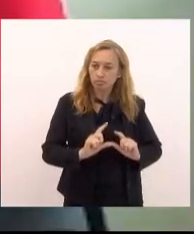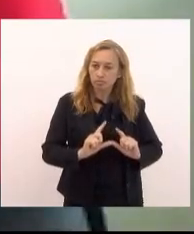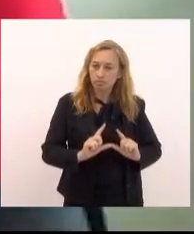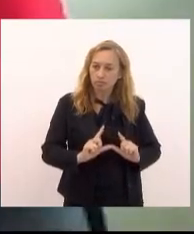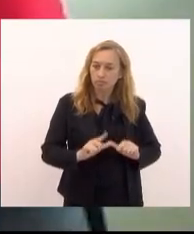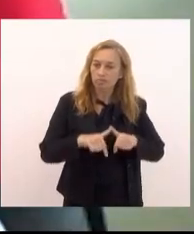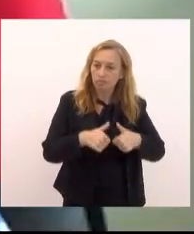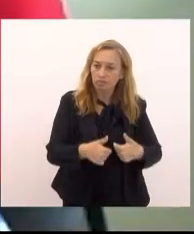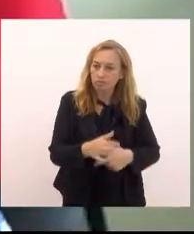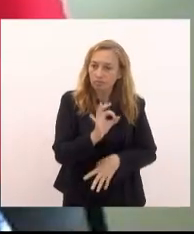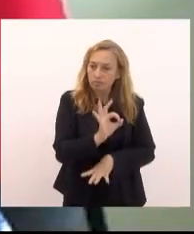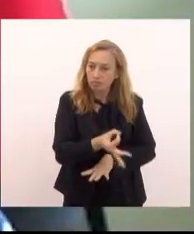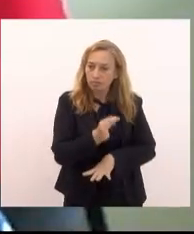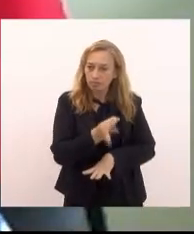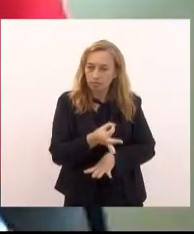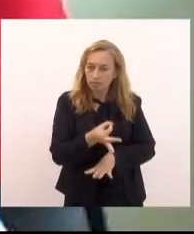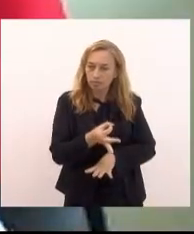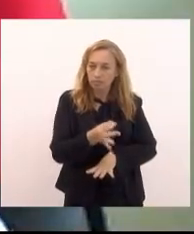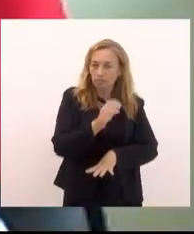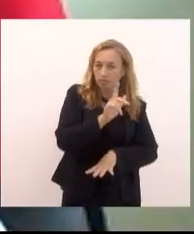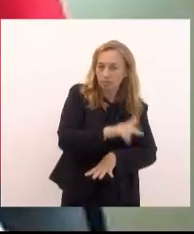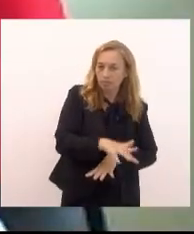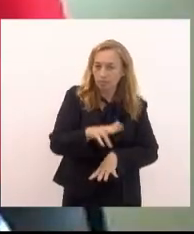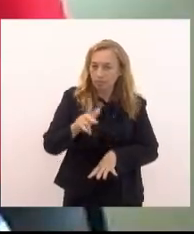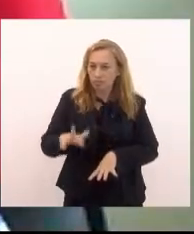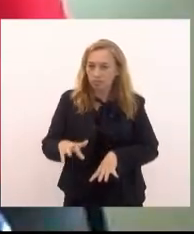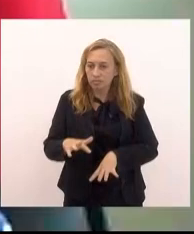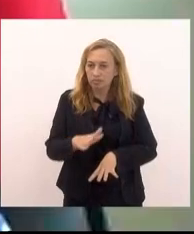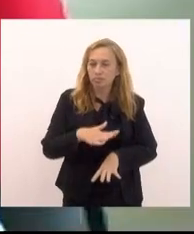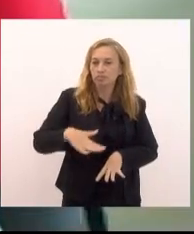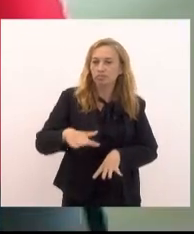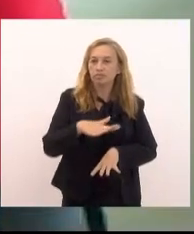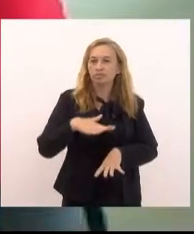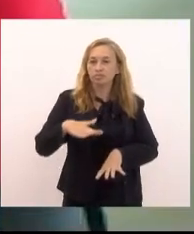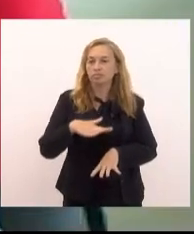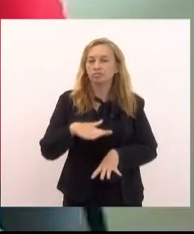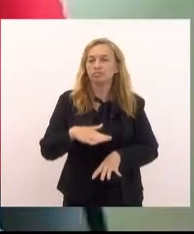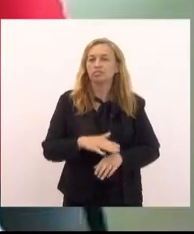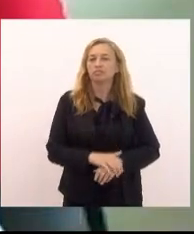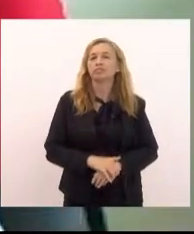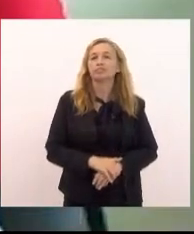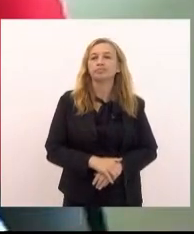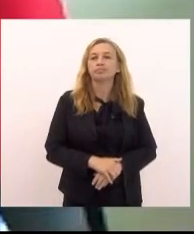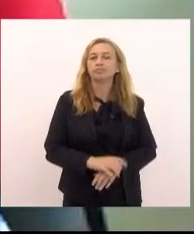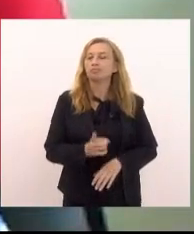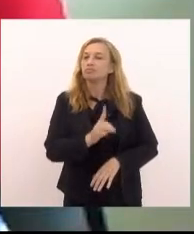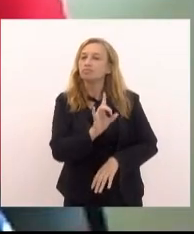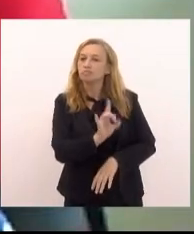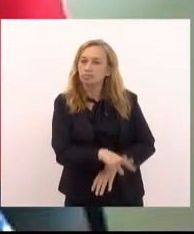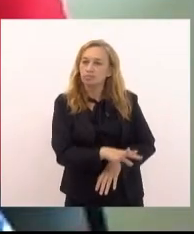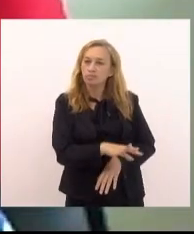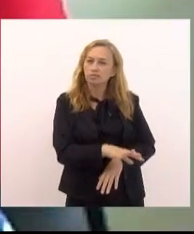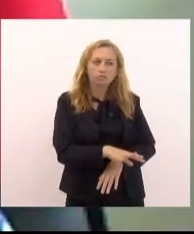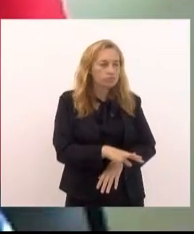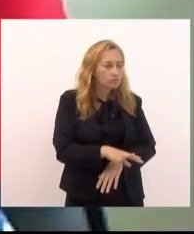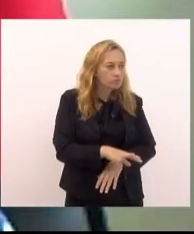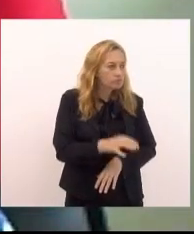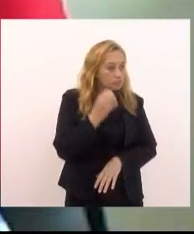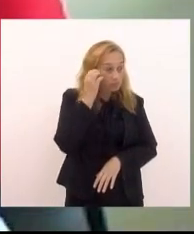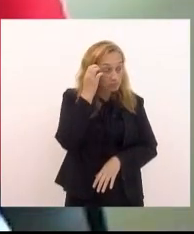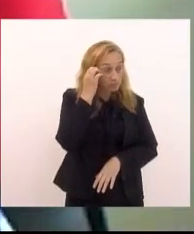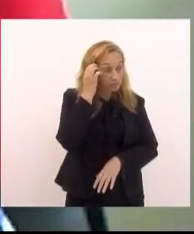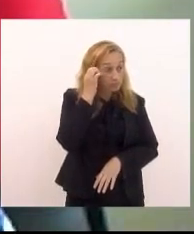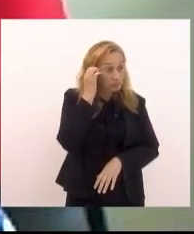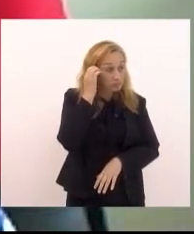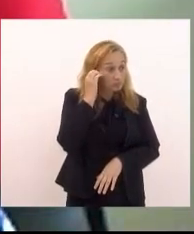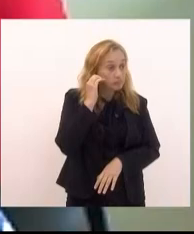desse tratamento tributário diferenciado, elas deixem de ser punidas, né? Não só com o